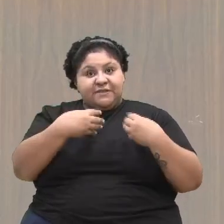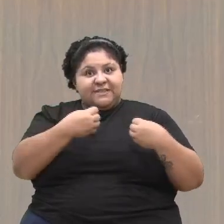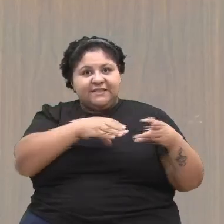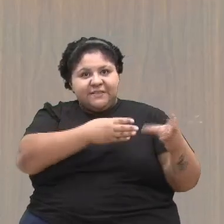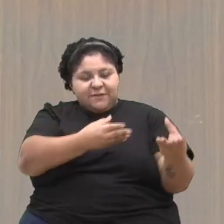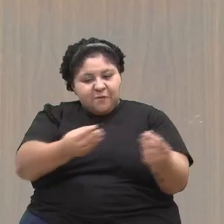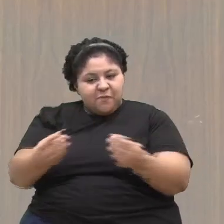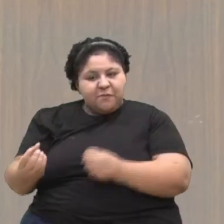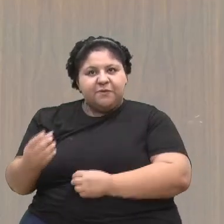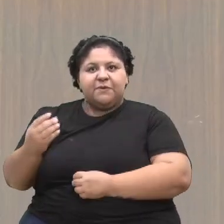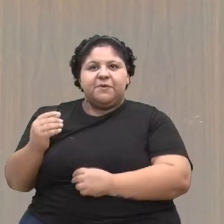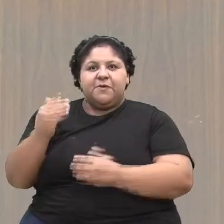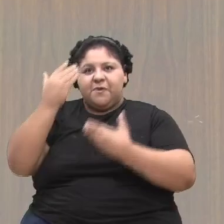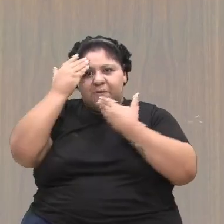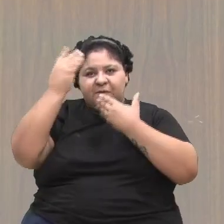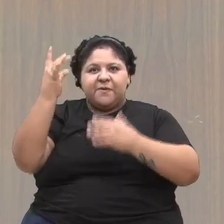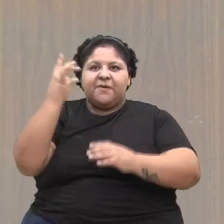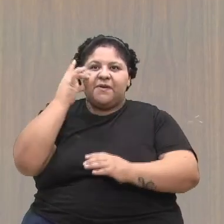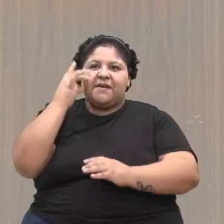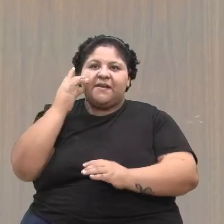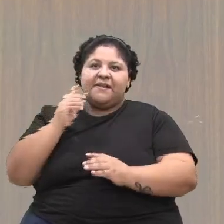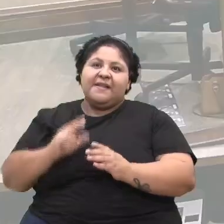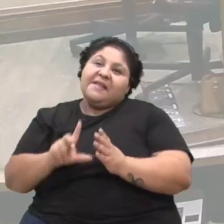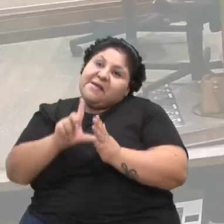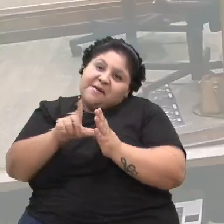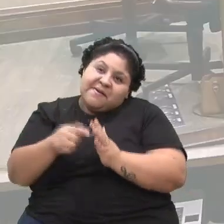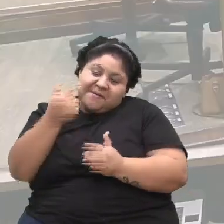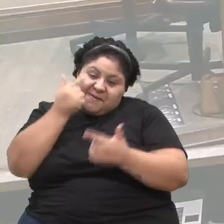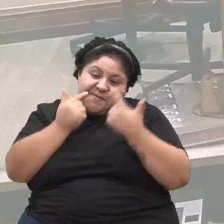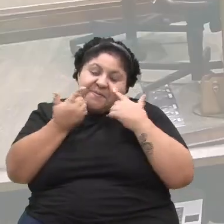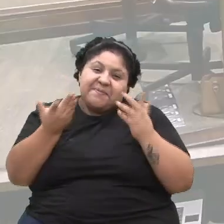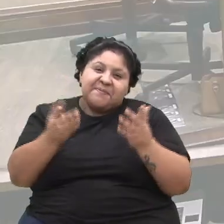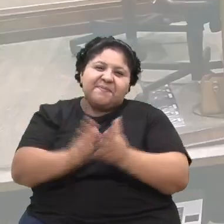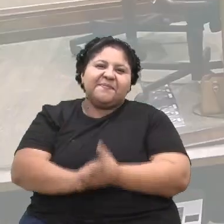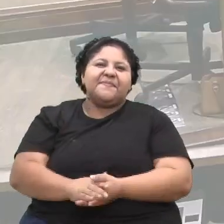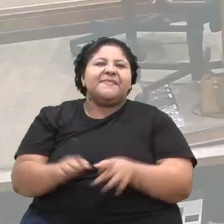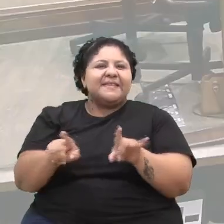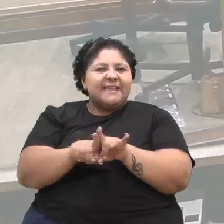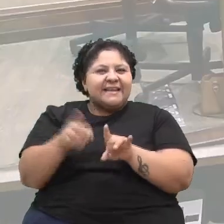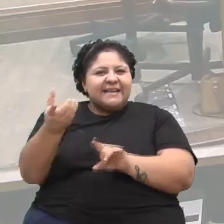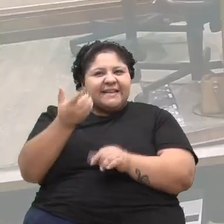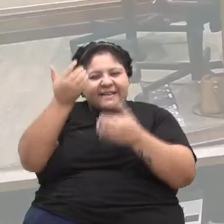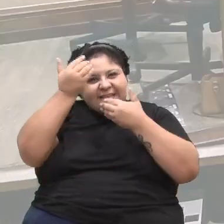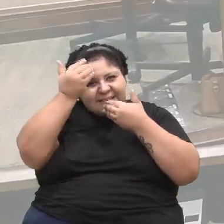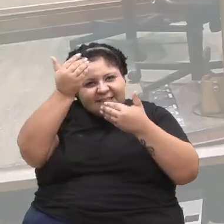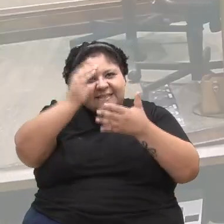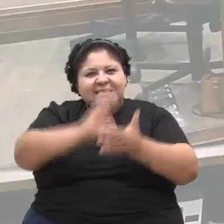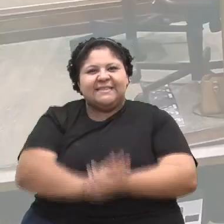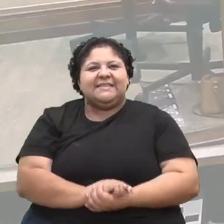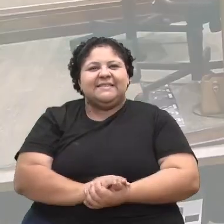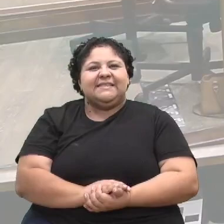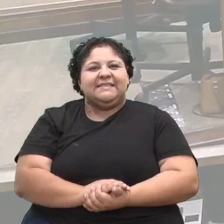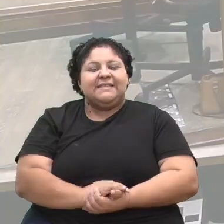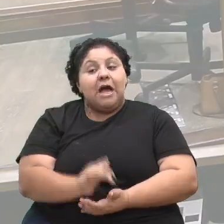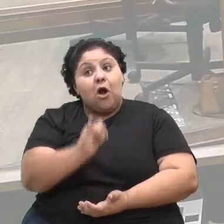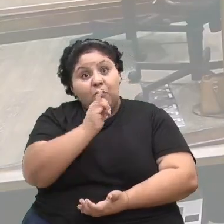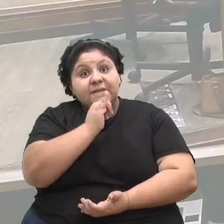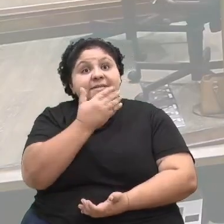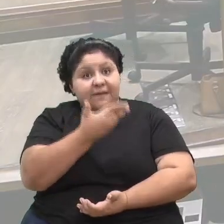pela tua presença na Câmara de Vereadores. Daqui a pouco eu vou chorar. Eu também quero agradecer ao exemplo,